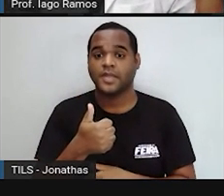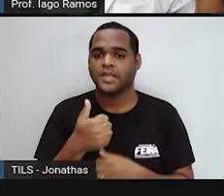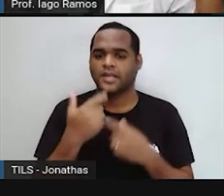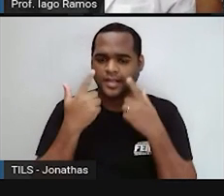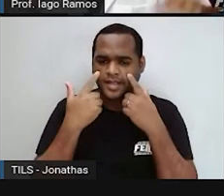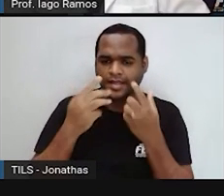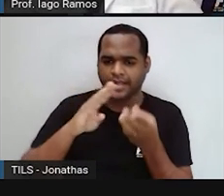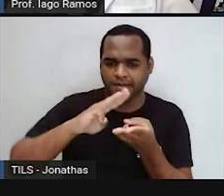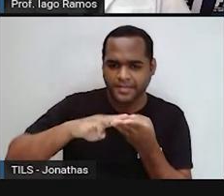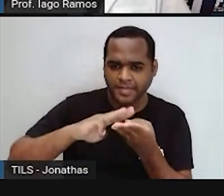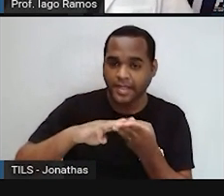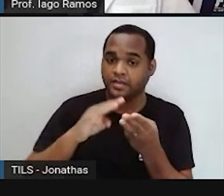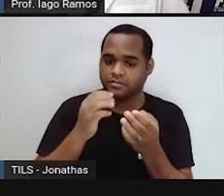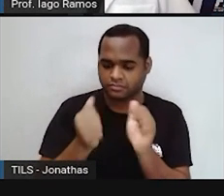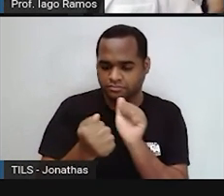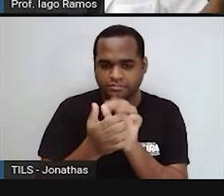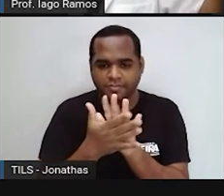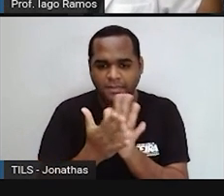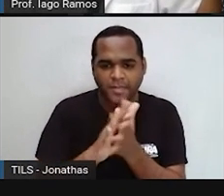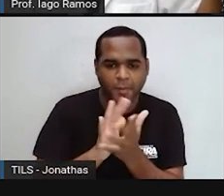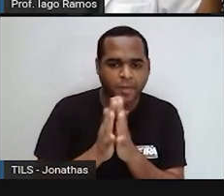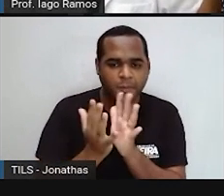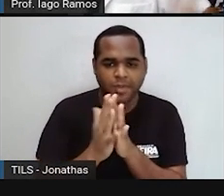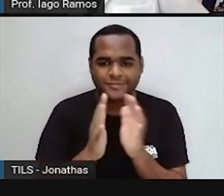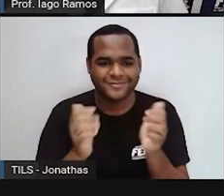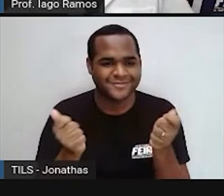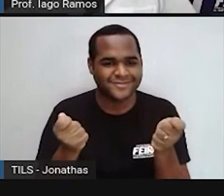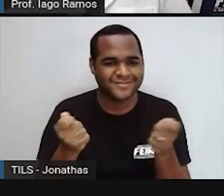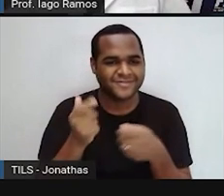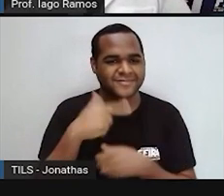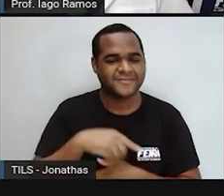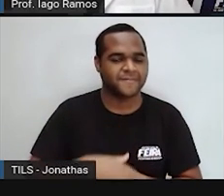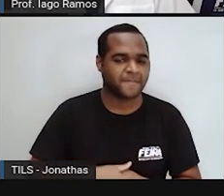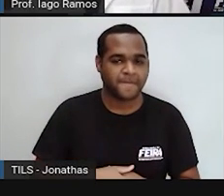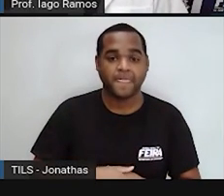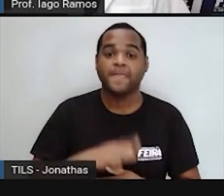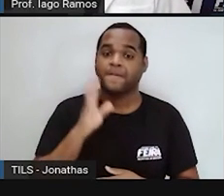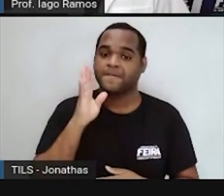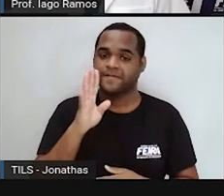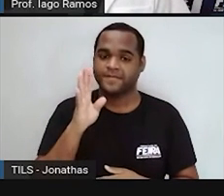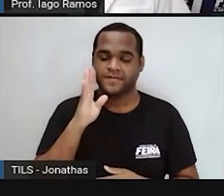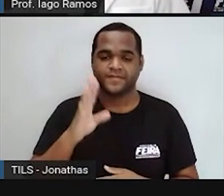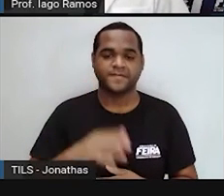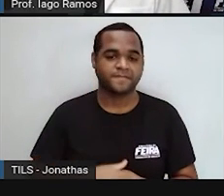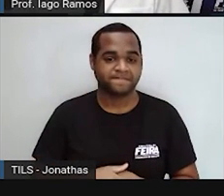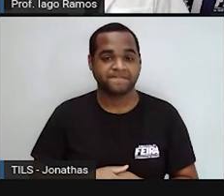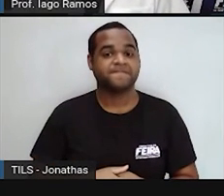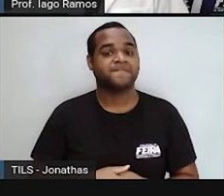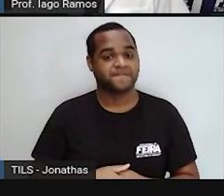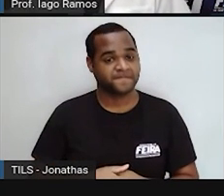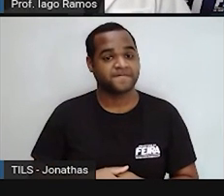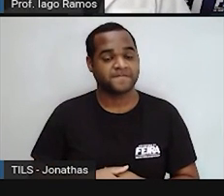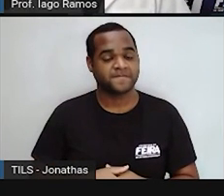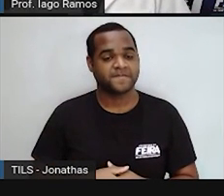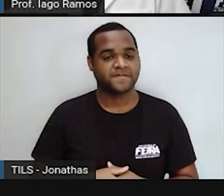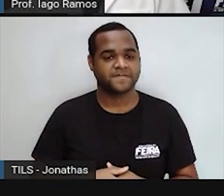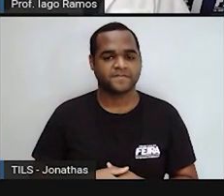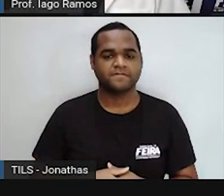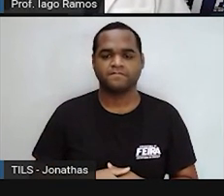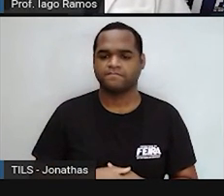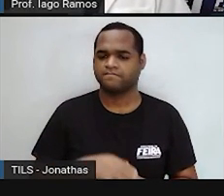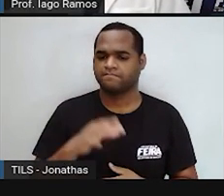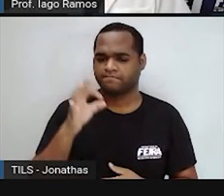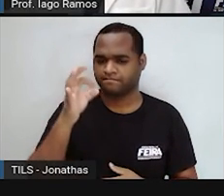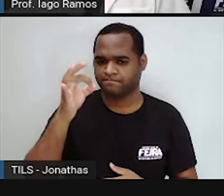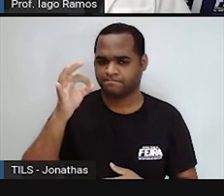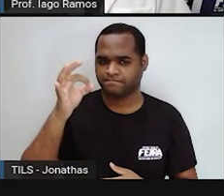matemática com as mãos mãos à obra que que legal bom então é isso aí né O resultado